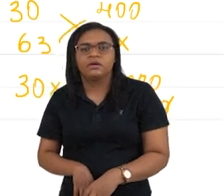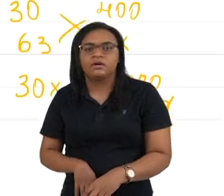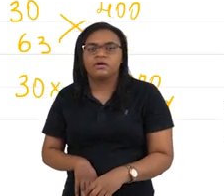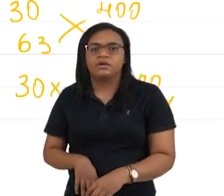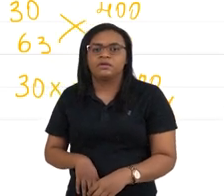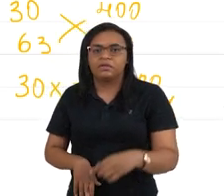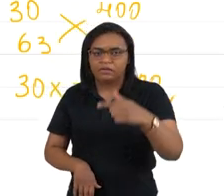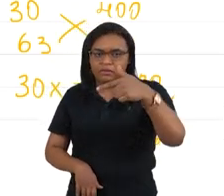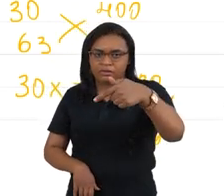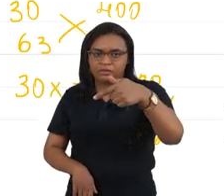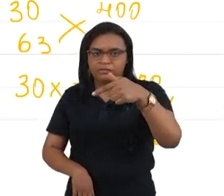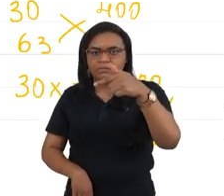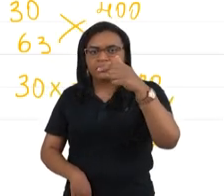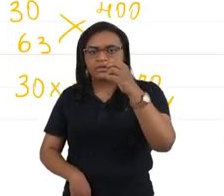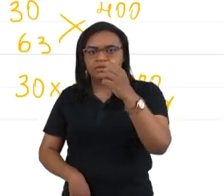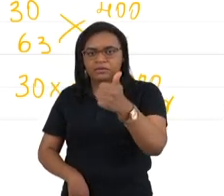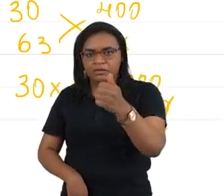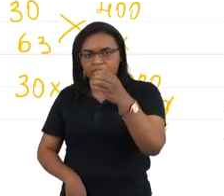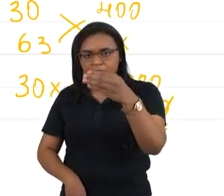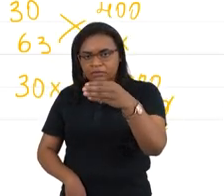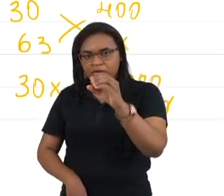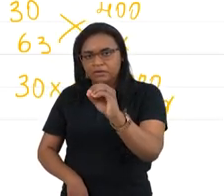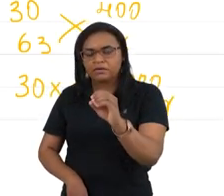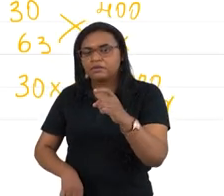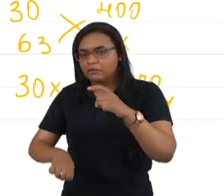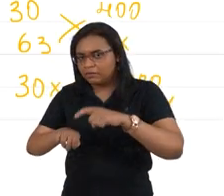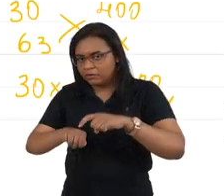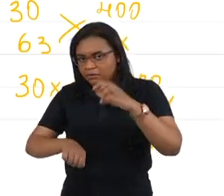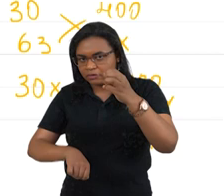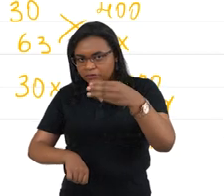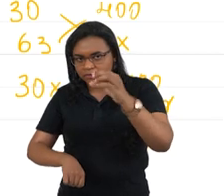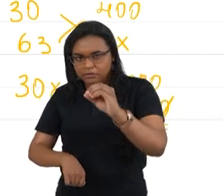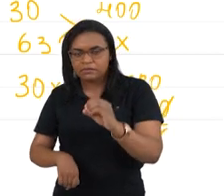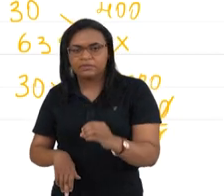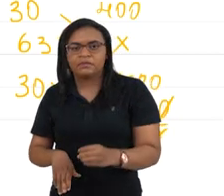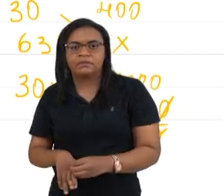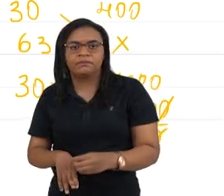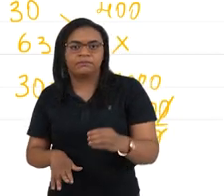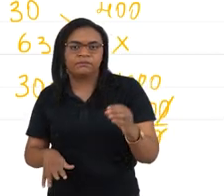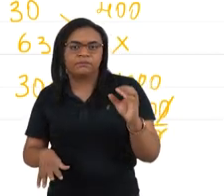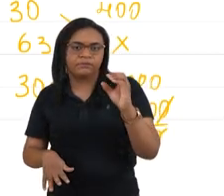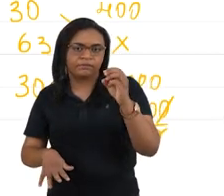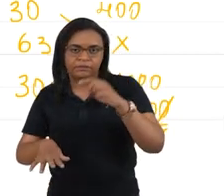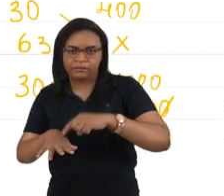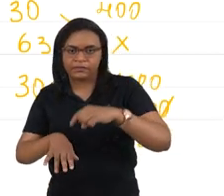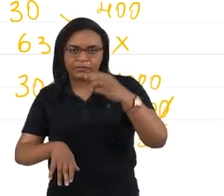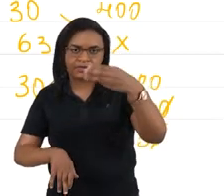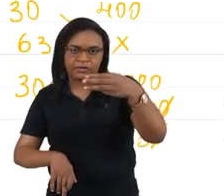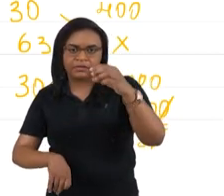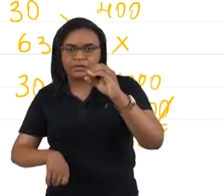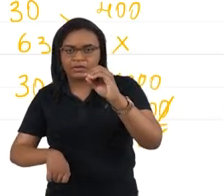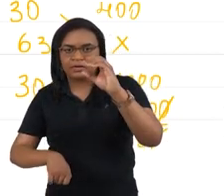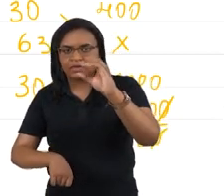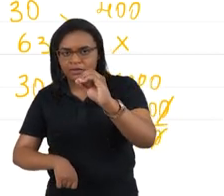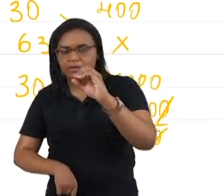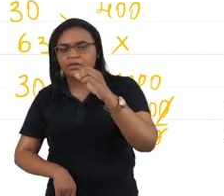aqui, ó, 7.140 vezes 30. 3 vezes nada é nada, nada, nada e nada. 3 vezes nada é